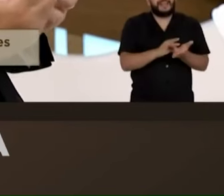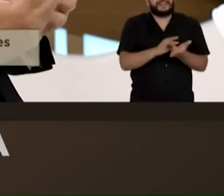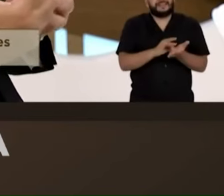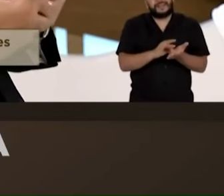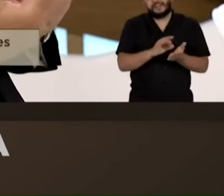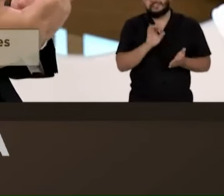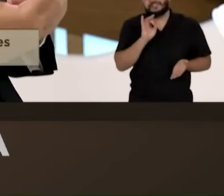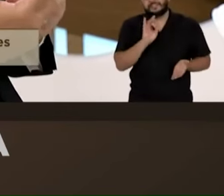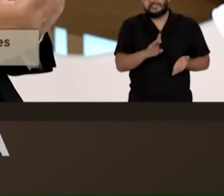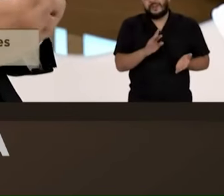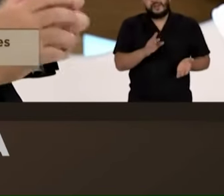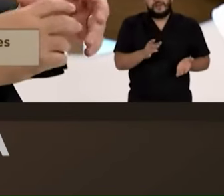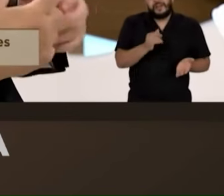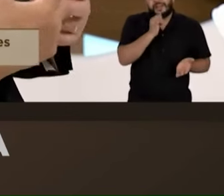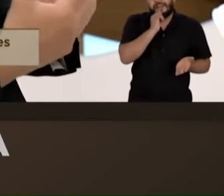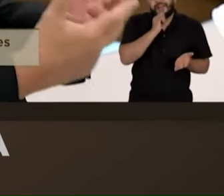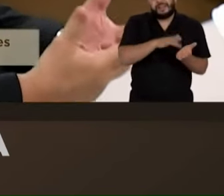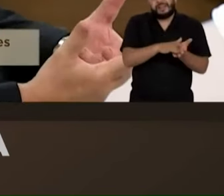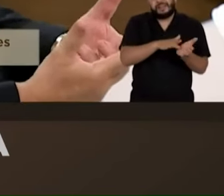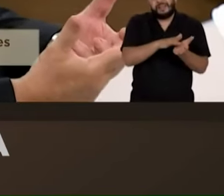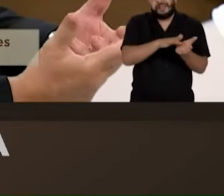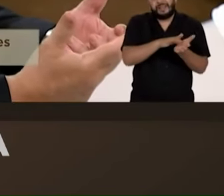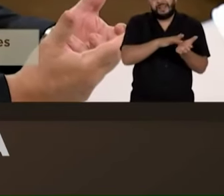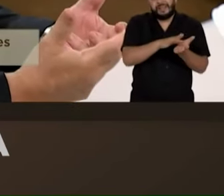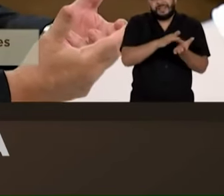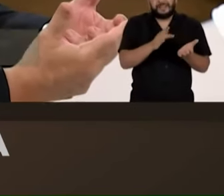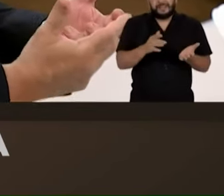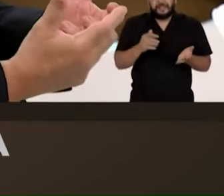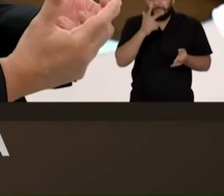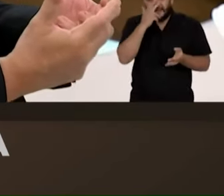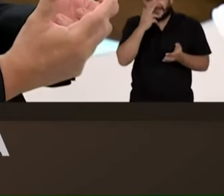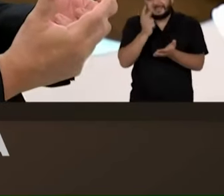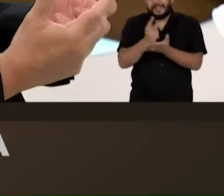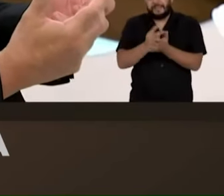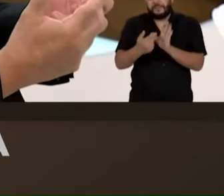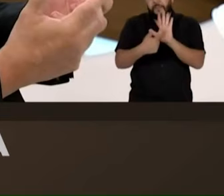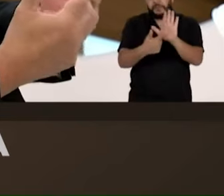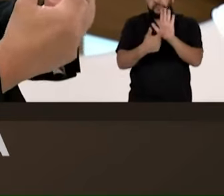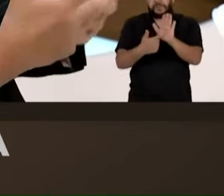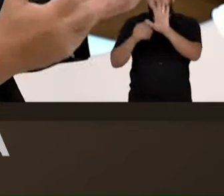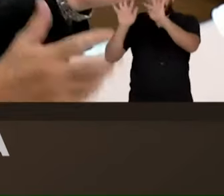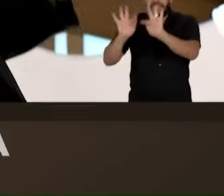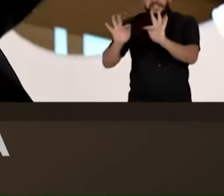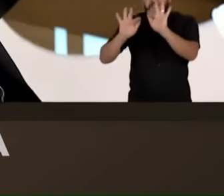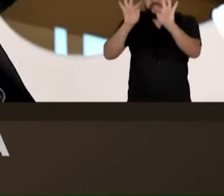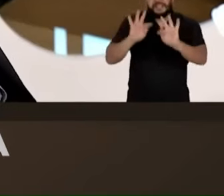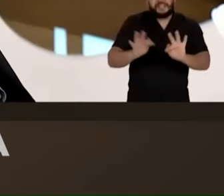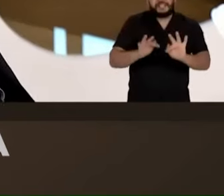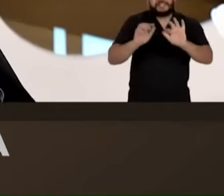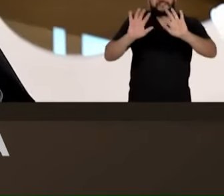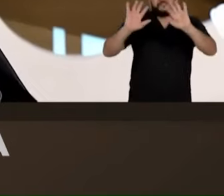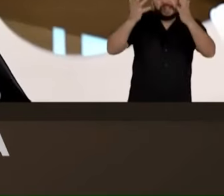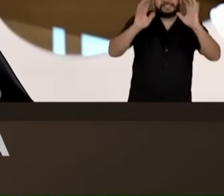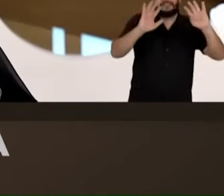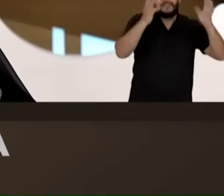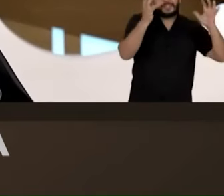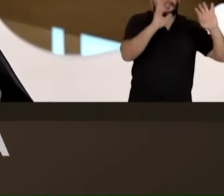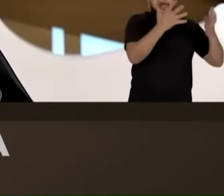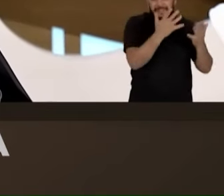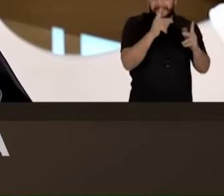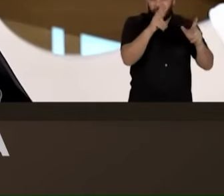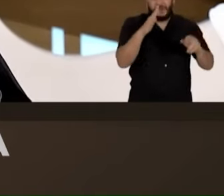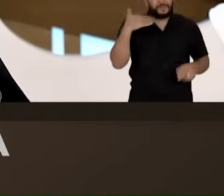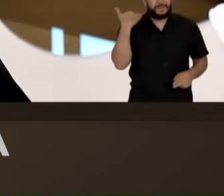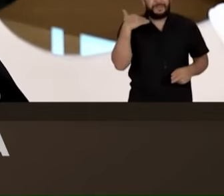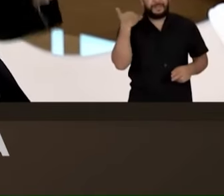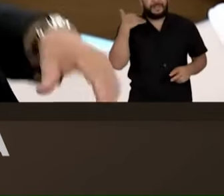Né, isto é, de uma exposição, né, de uma celebração contínua. Né, aquilo que, às vezes, o contrário de Caligari dizia isso, né, em